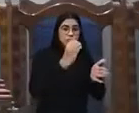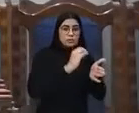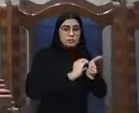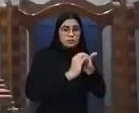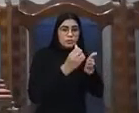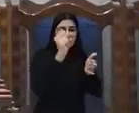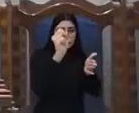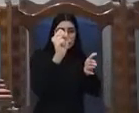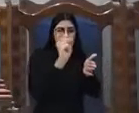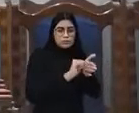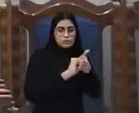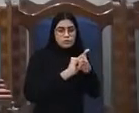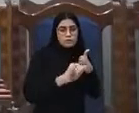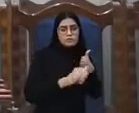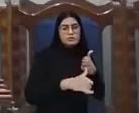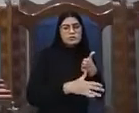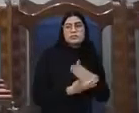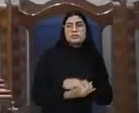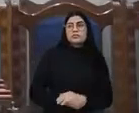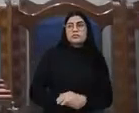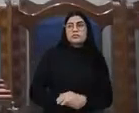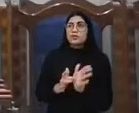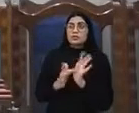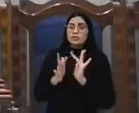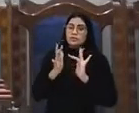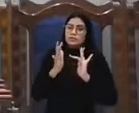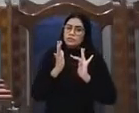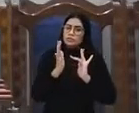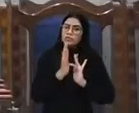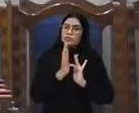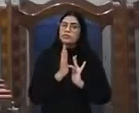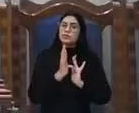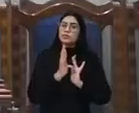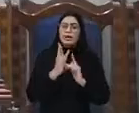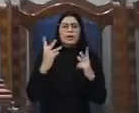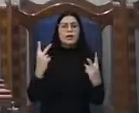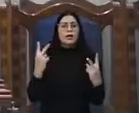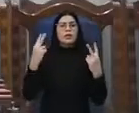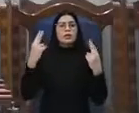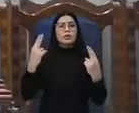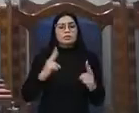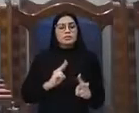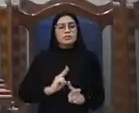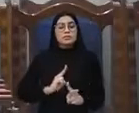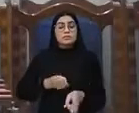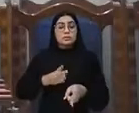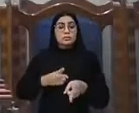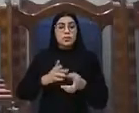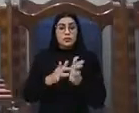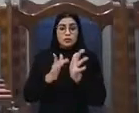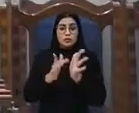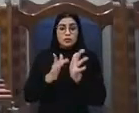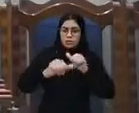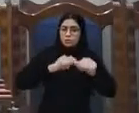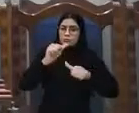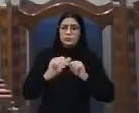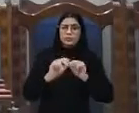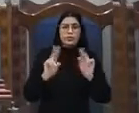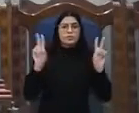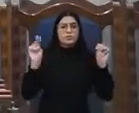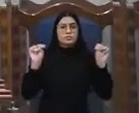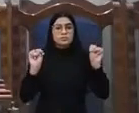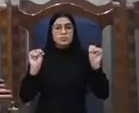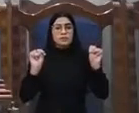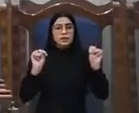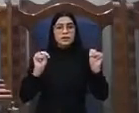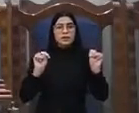Cristo é o quê? É o mesmo. Ele não muda, Ele é imutável, Ele é